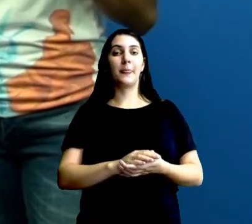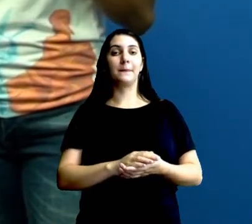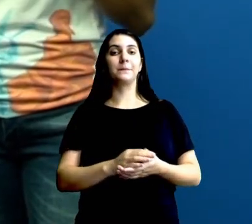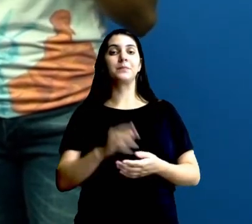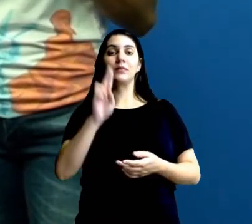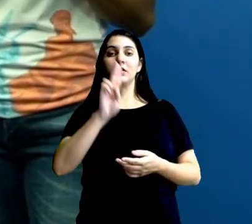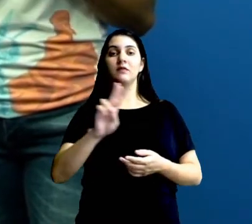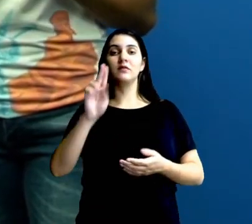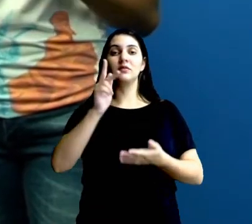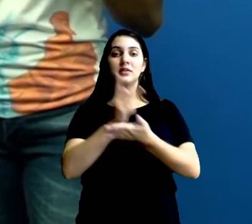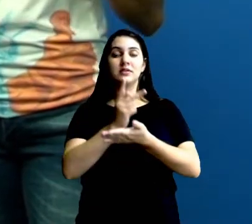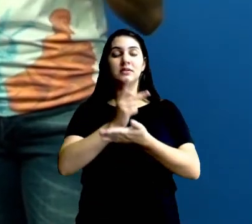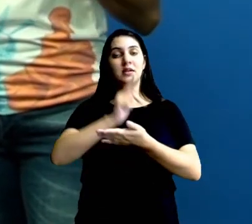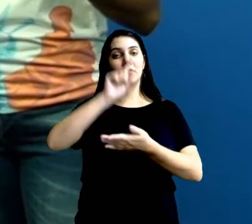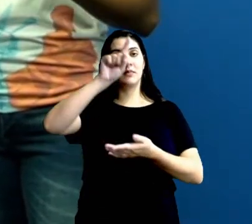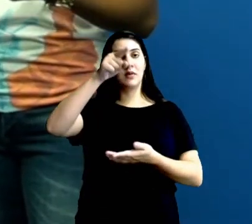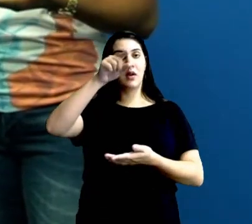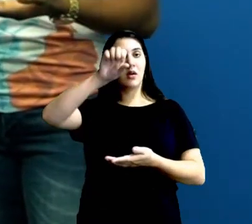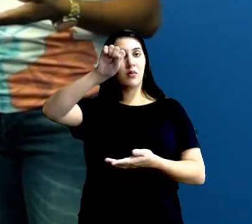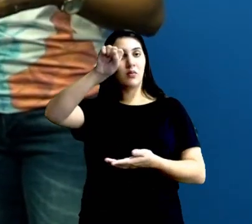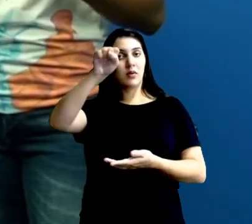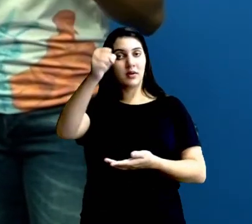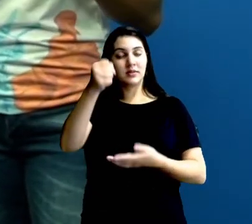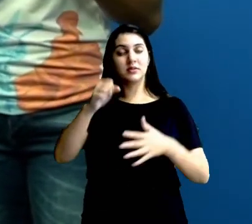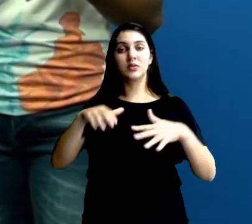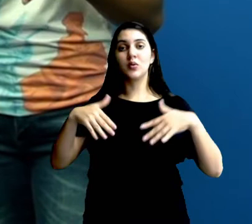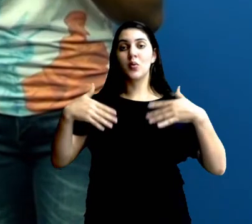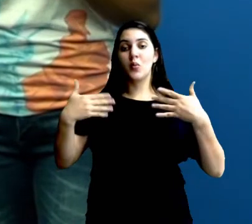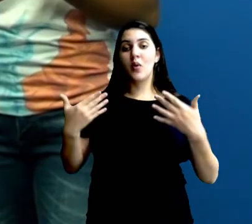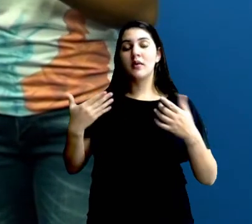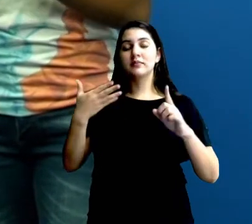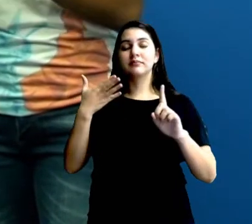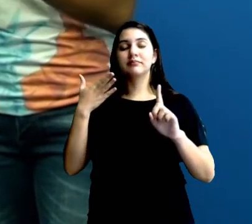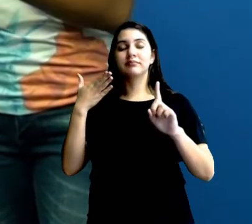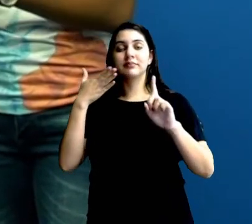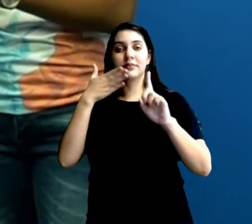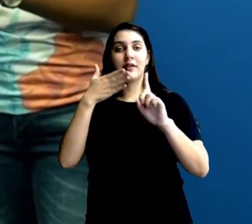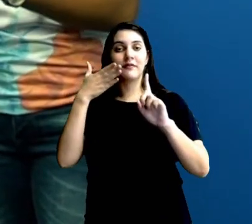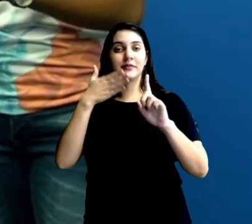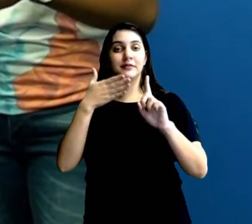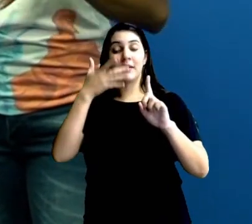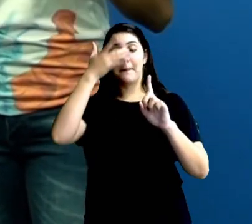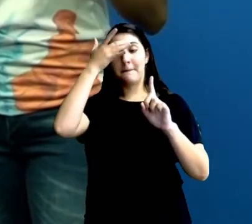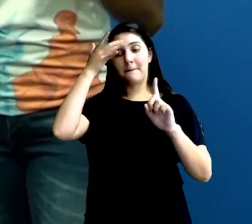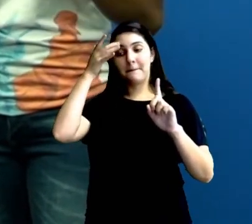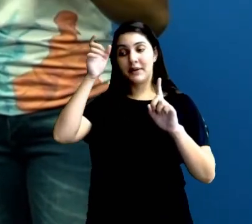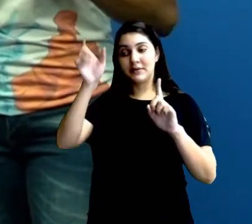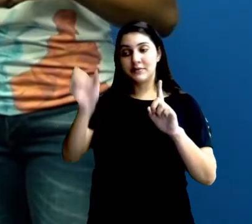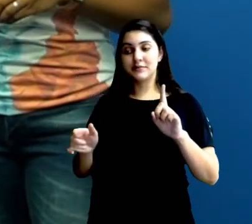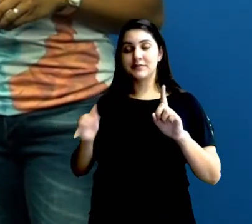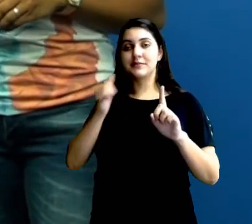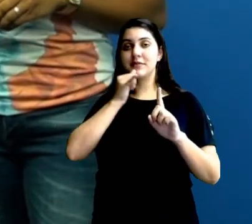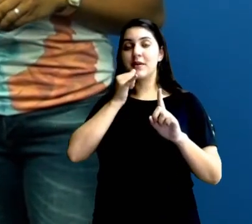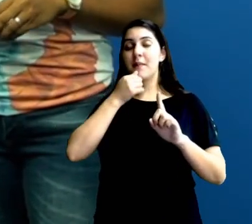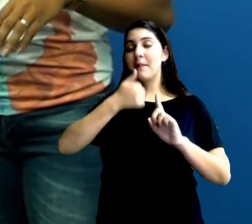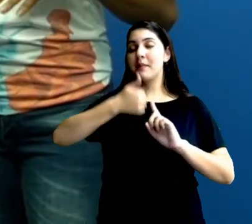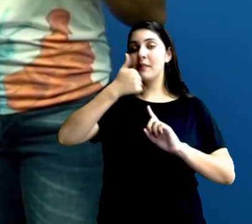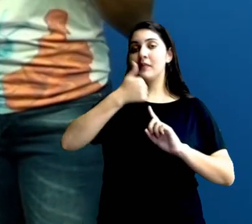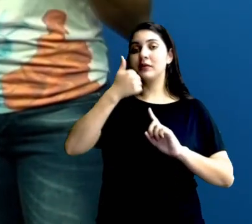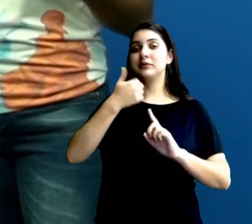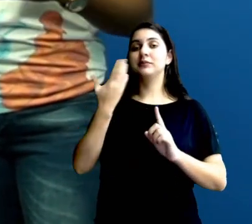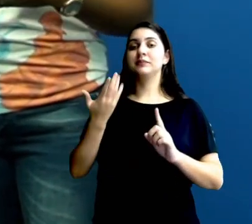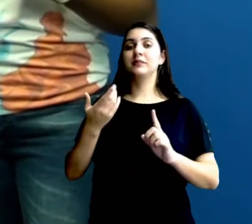Gente, eu vou utilizar sempre o apóstrofo S quando eu estou me referindo a pessoas. Então, nós temos aqui o primeiro exemplo,